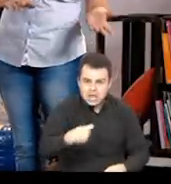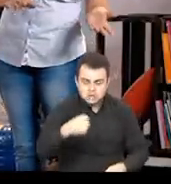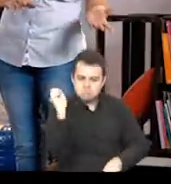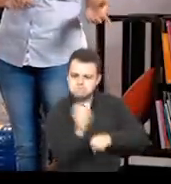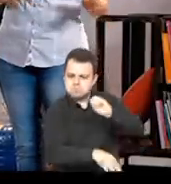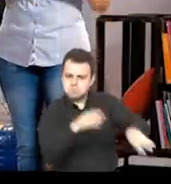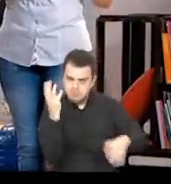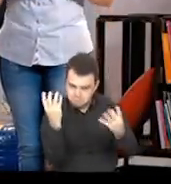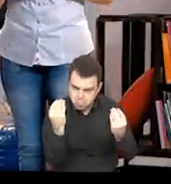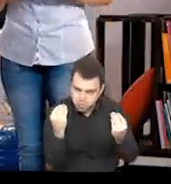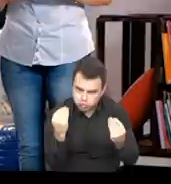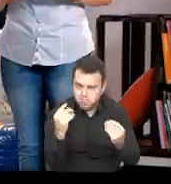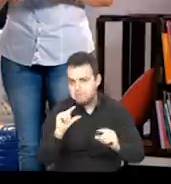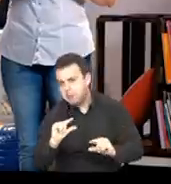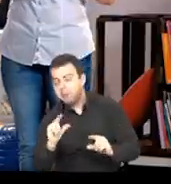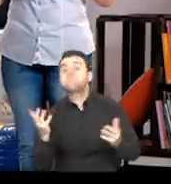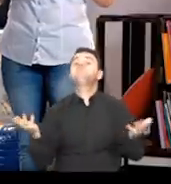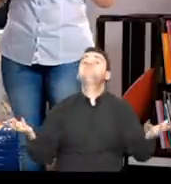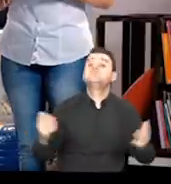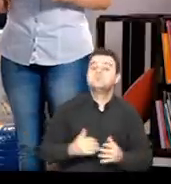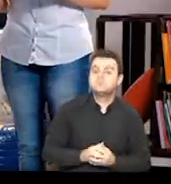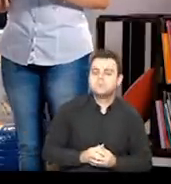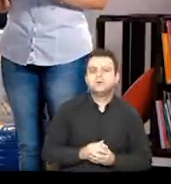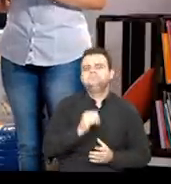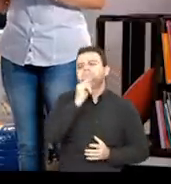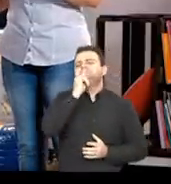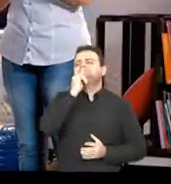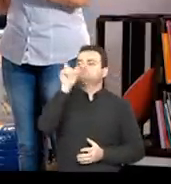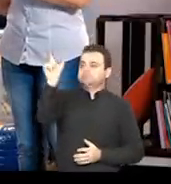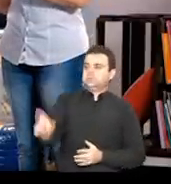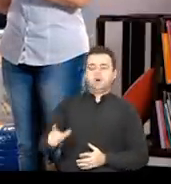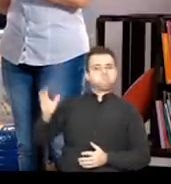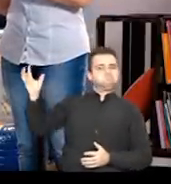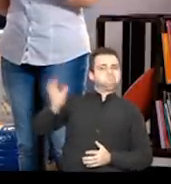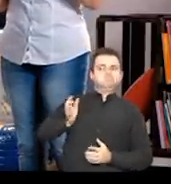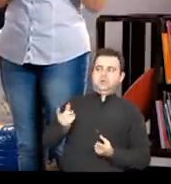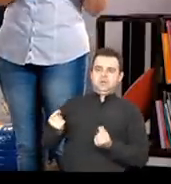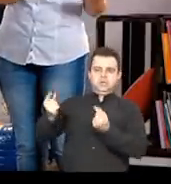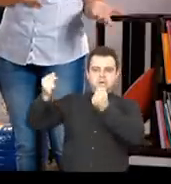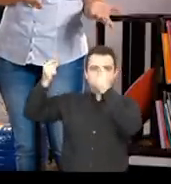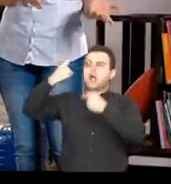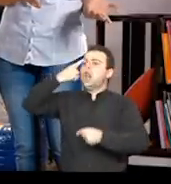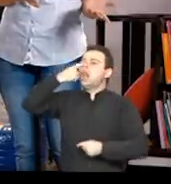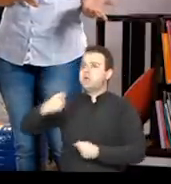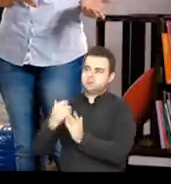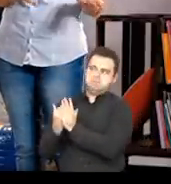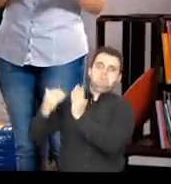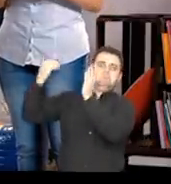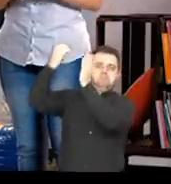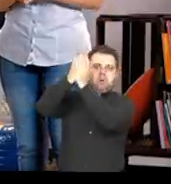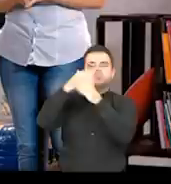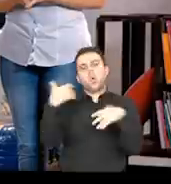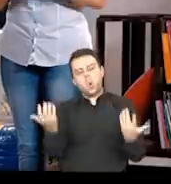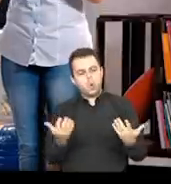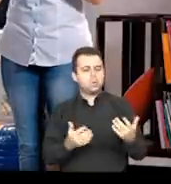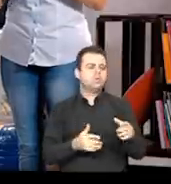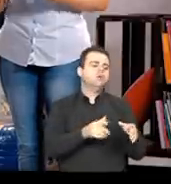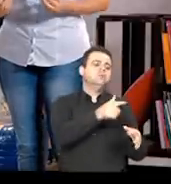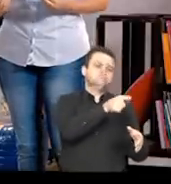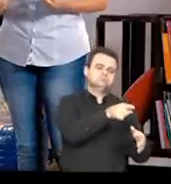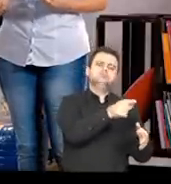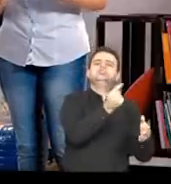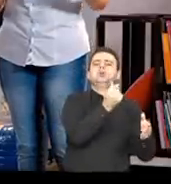ou pouco? Será que quem tem mais dinheiro produz mais lixo ou quem tem menos dinheiro? Será que